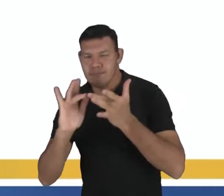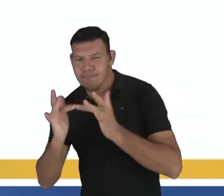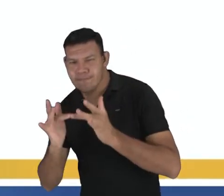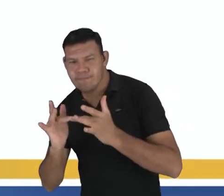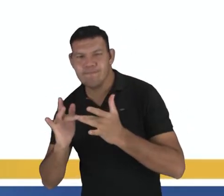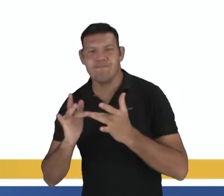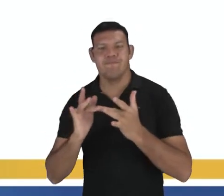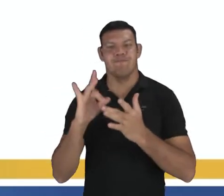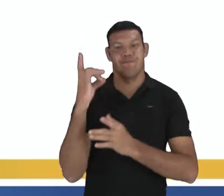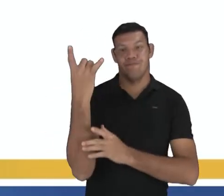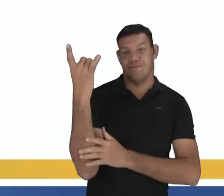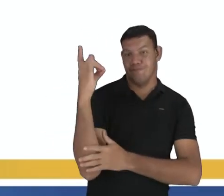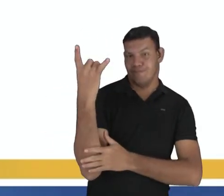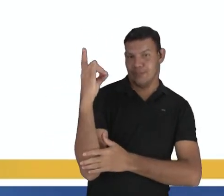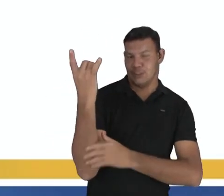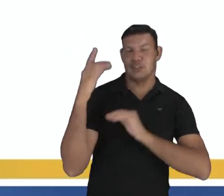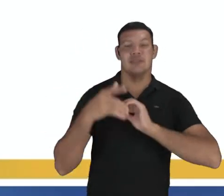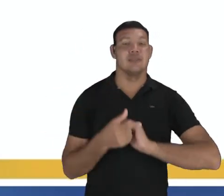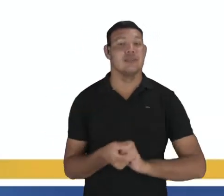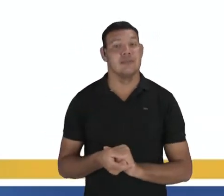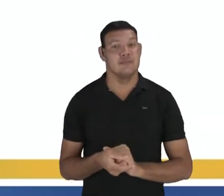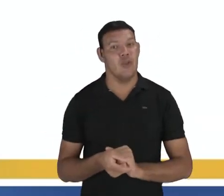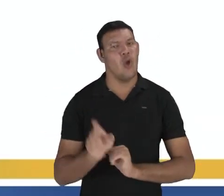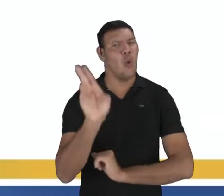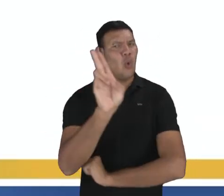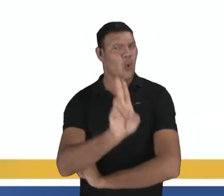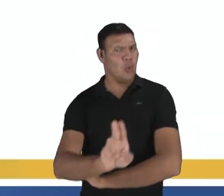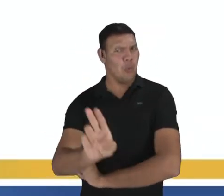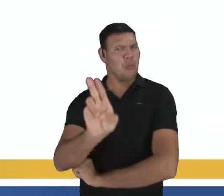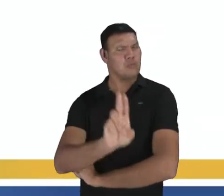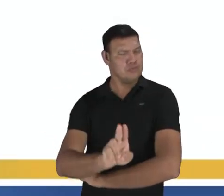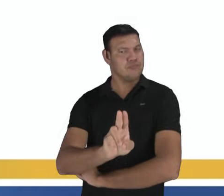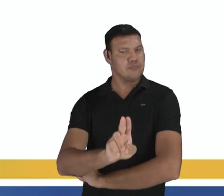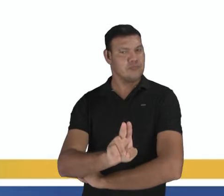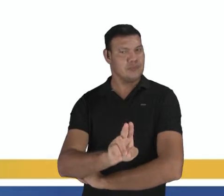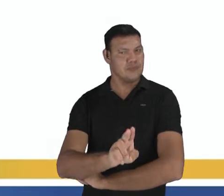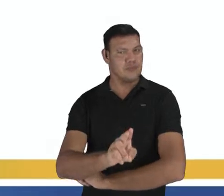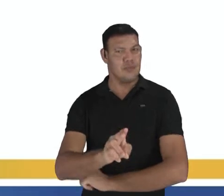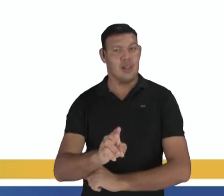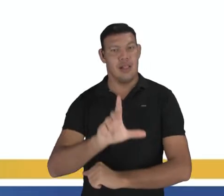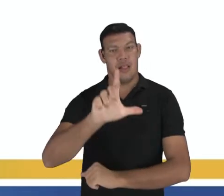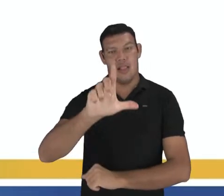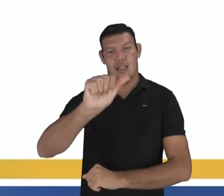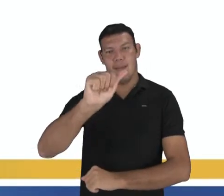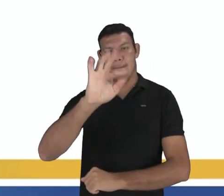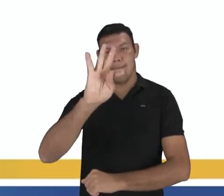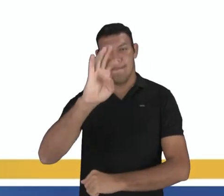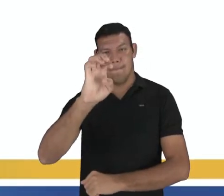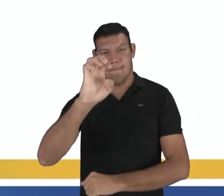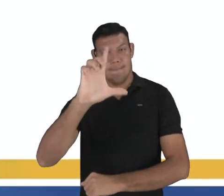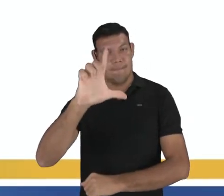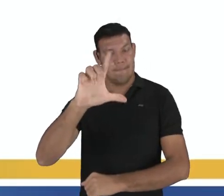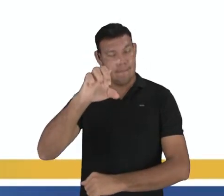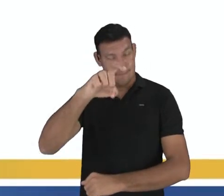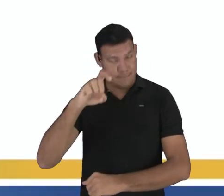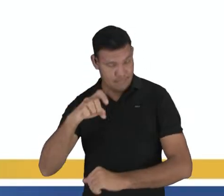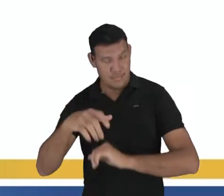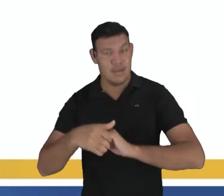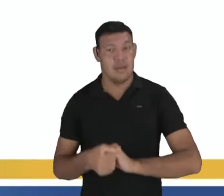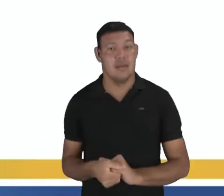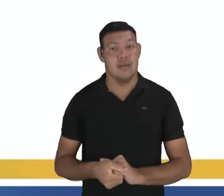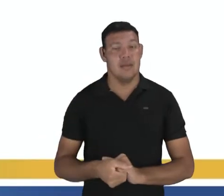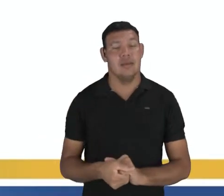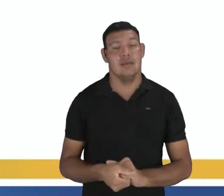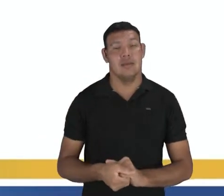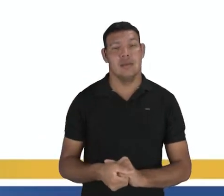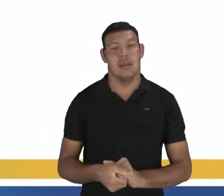a parte boliviana, o uso, né, desse látex, que é o nome científico, né? Só que aí os seringueiros eles